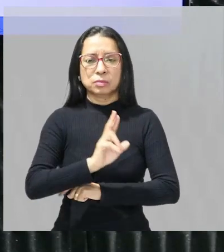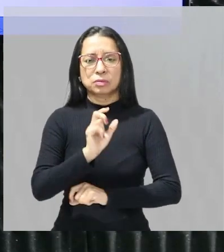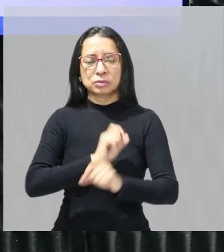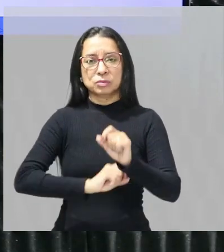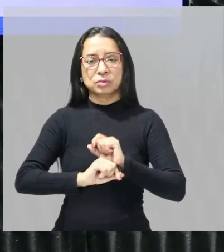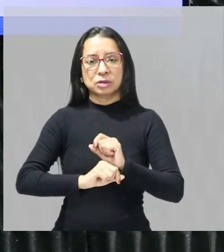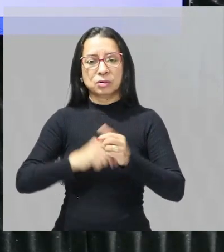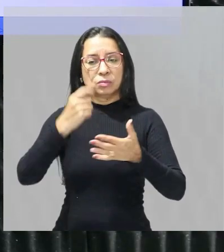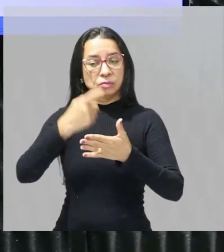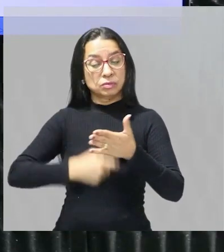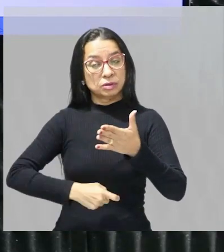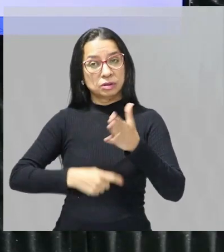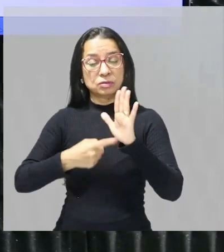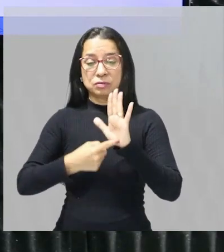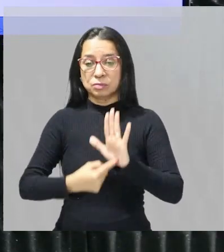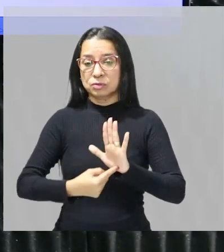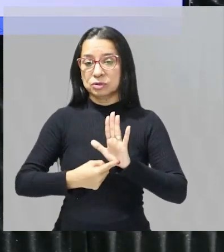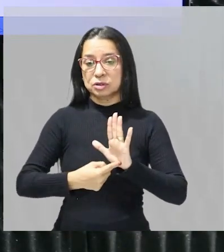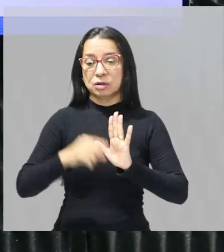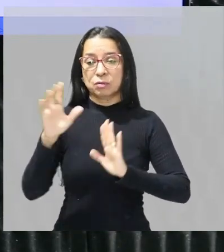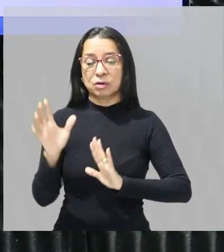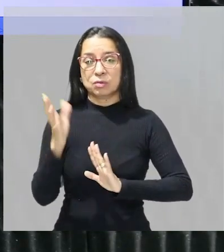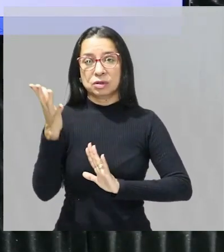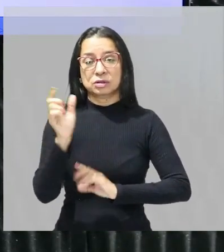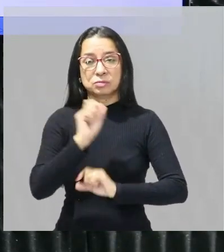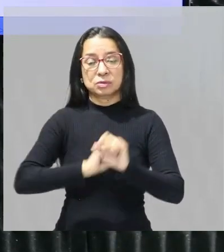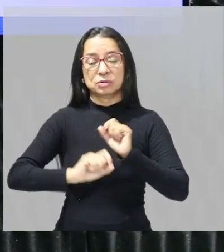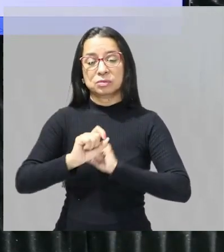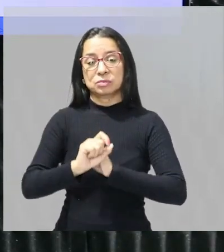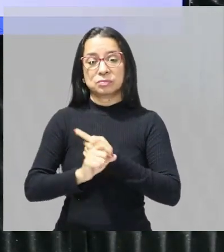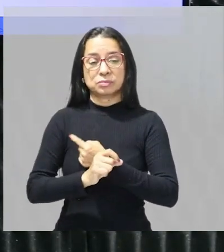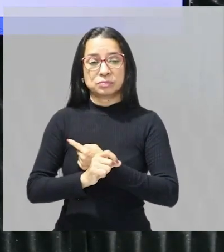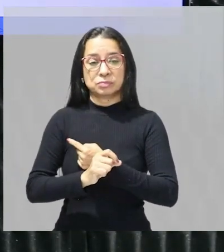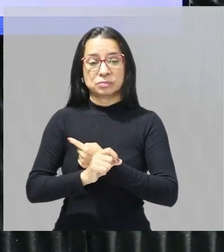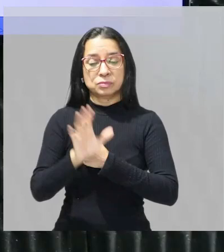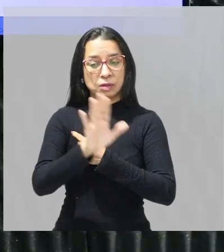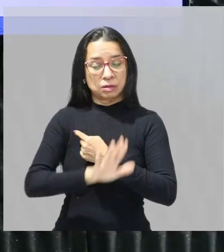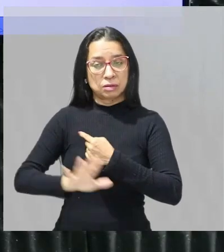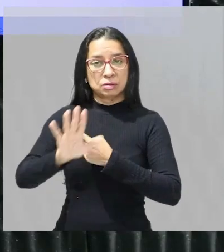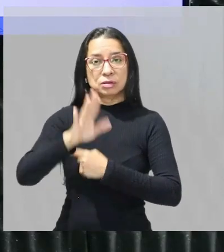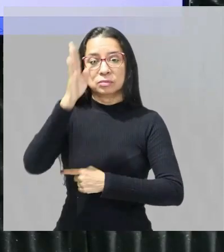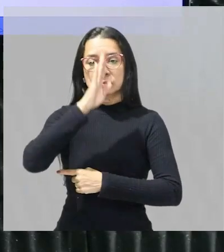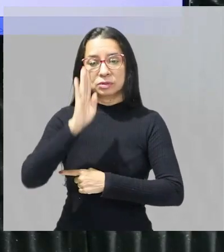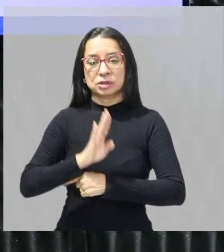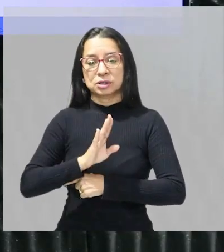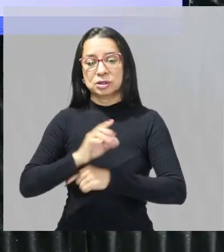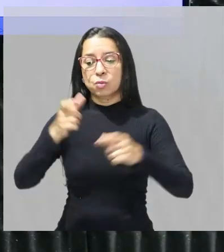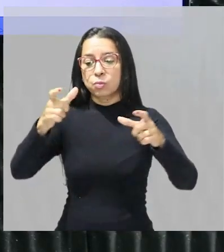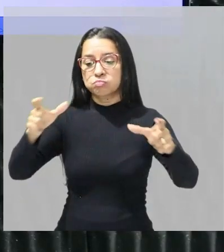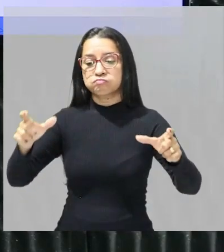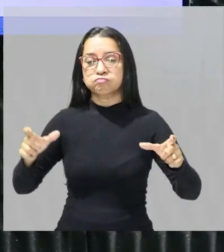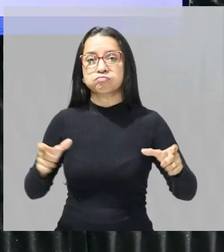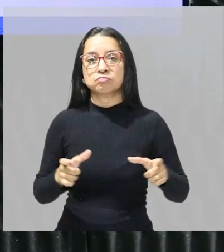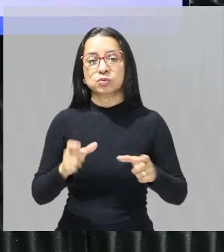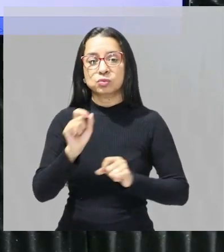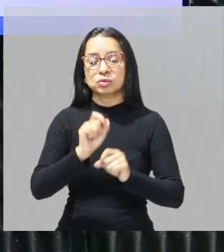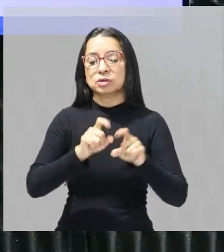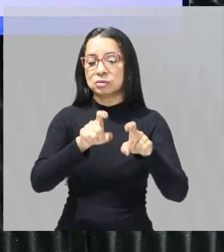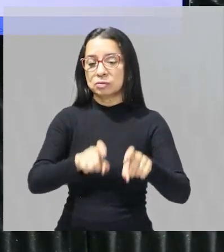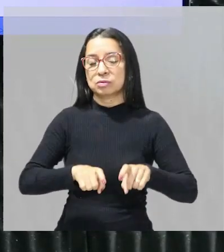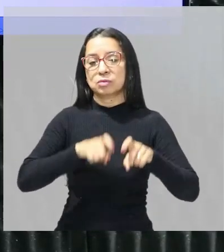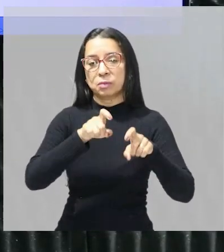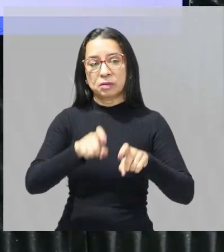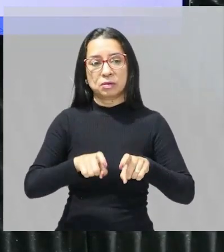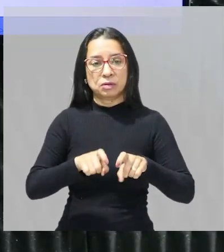galera, o texto vai me dar uma situação que acontece aí no espaço produtivo brasileiro, no setor agropecuário, que vai trazer uma